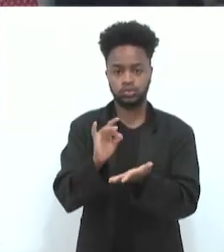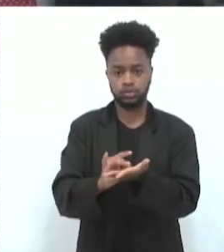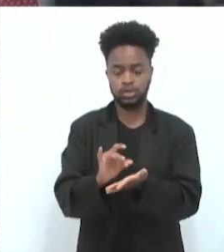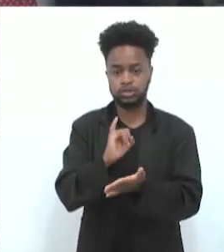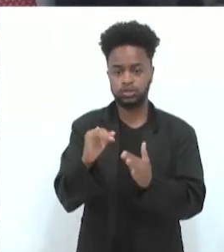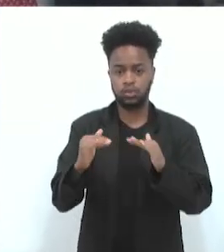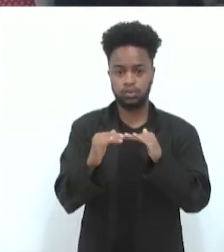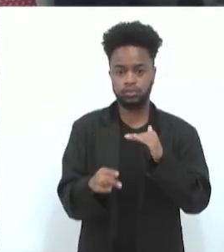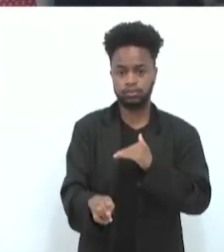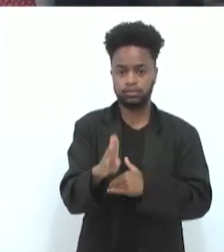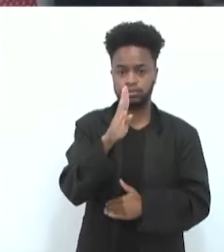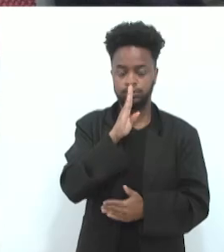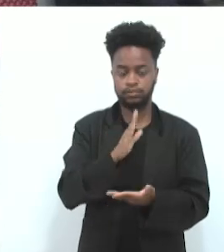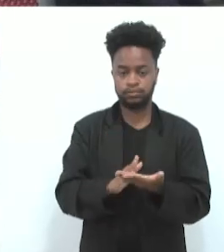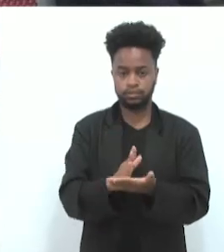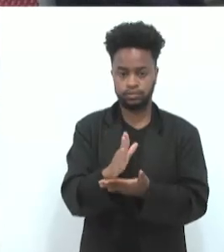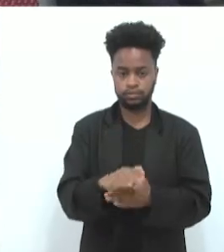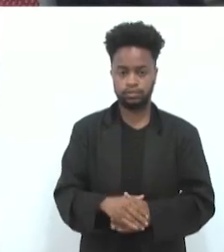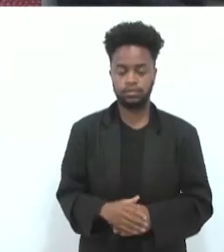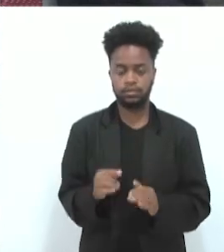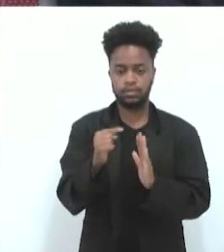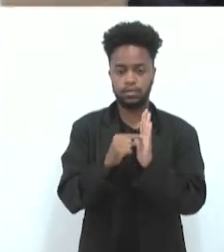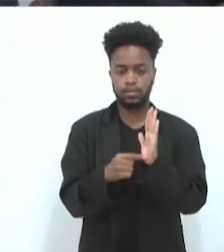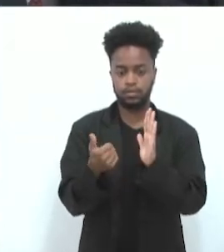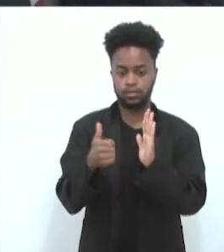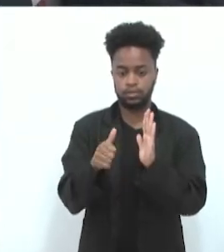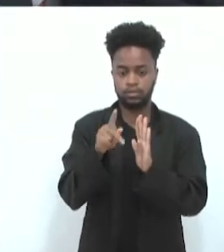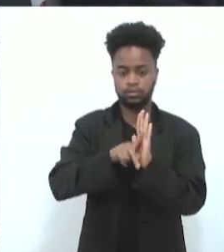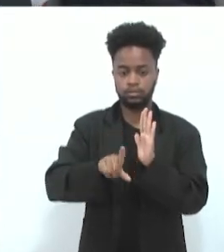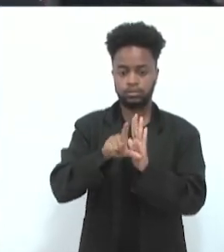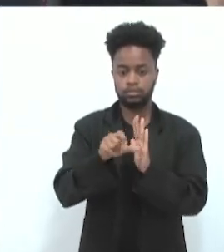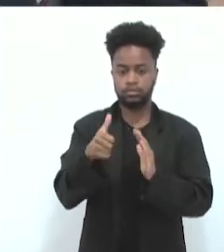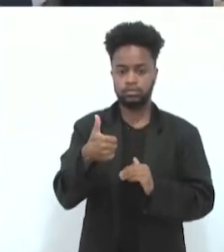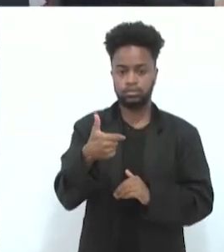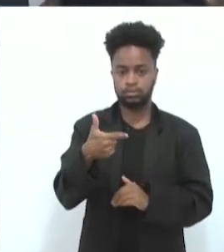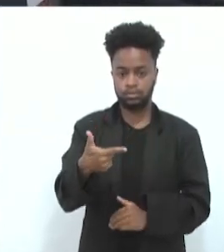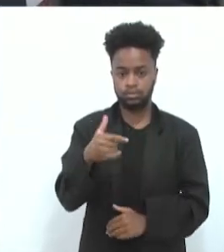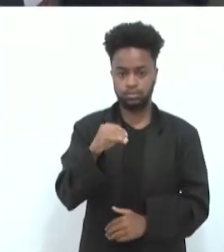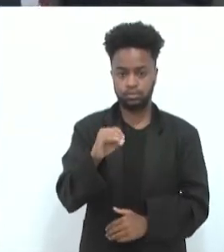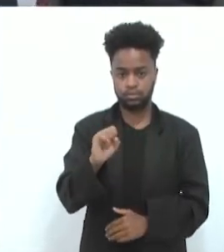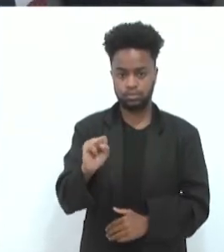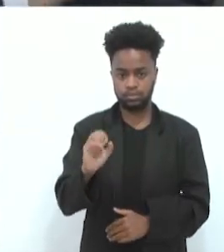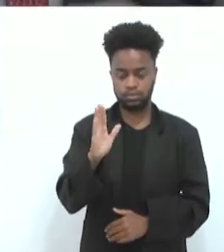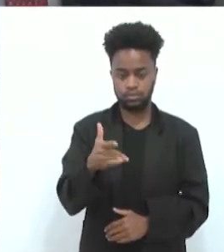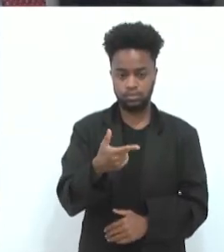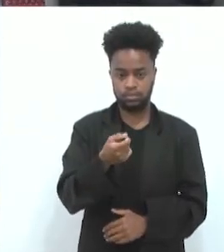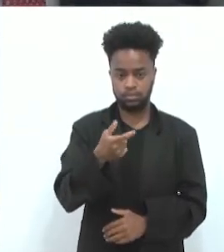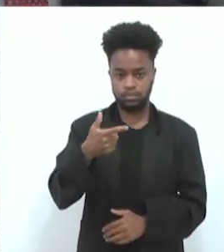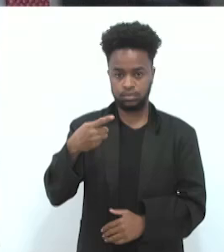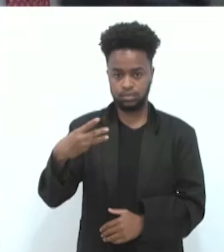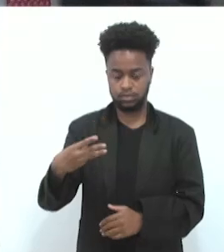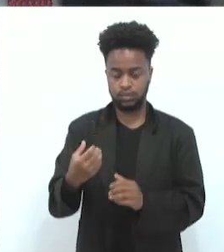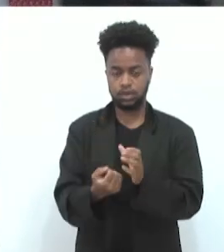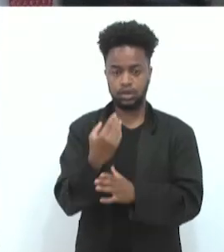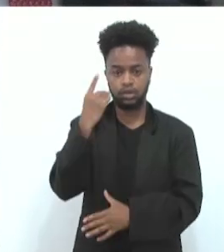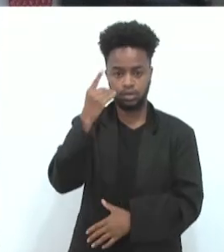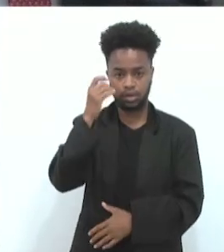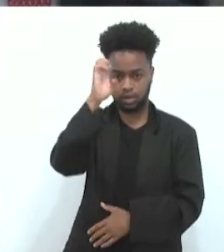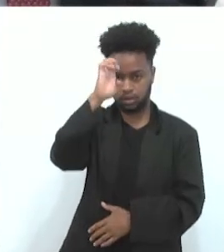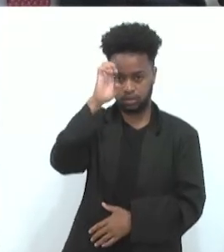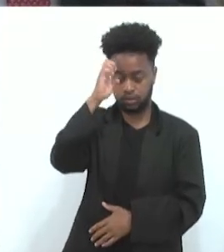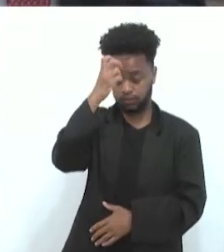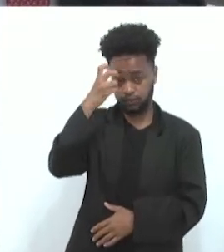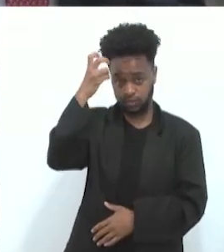aprovam permaneçam como estão, aprovado. 11 da pauta. Projeto de Lei 208, de 23, da deputada Verônica Lima, que cria a política